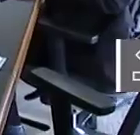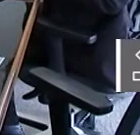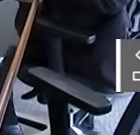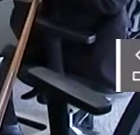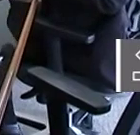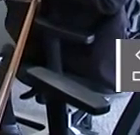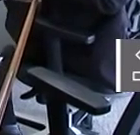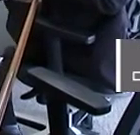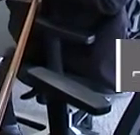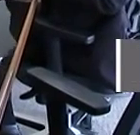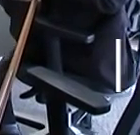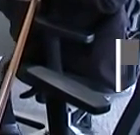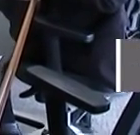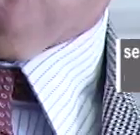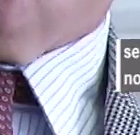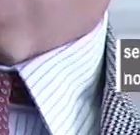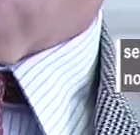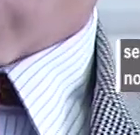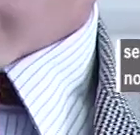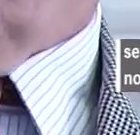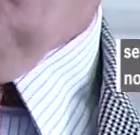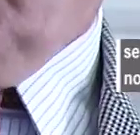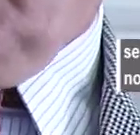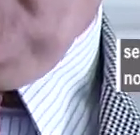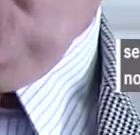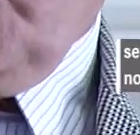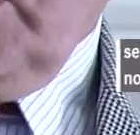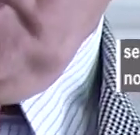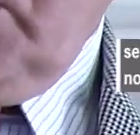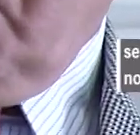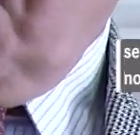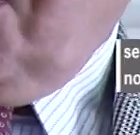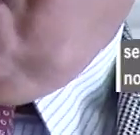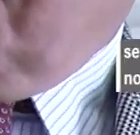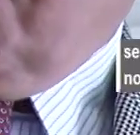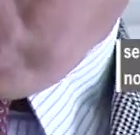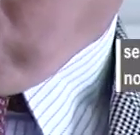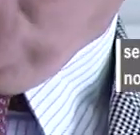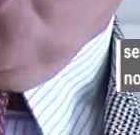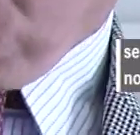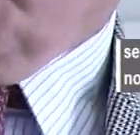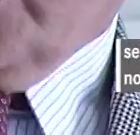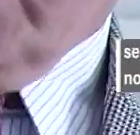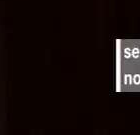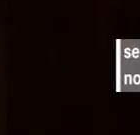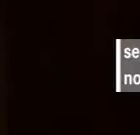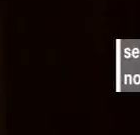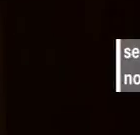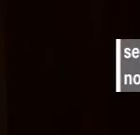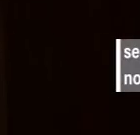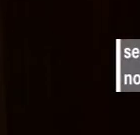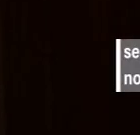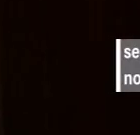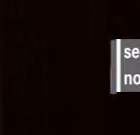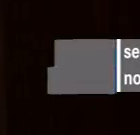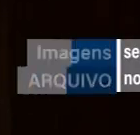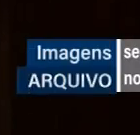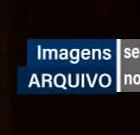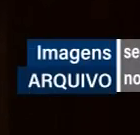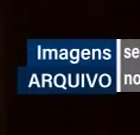entrou na casa aos 19 anos em 1968 como auxiliar de pesquisa em